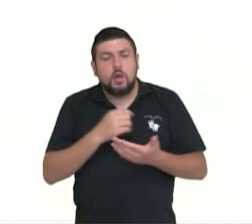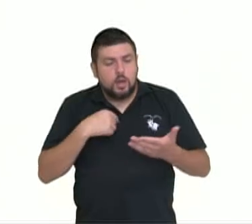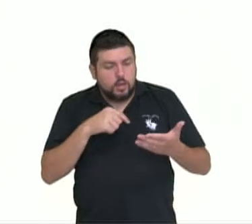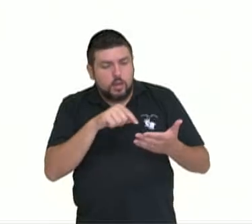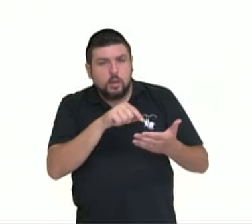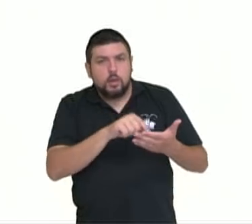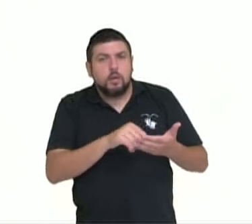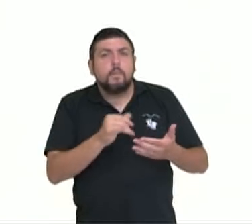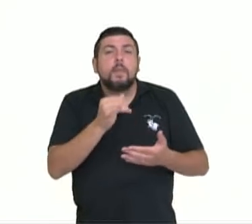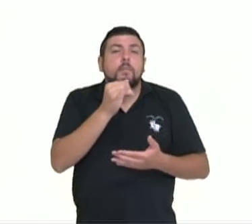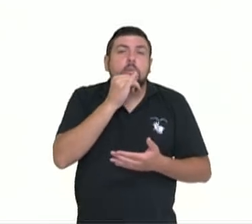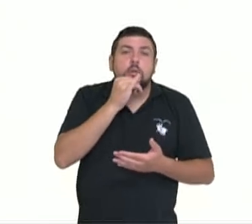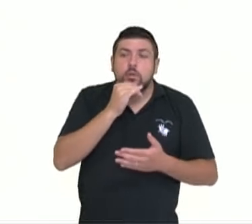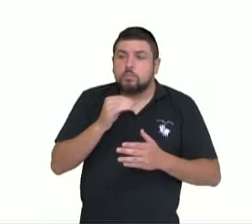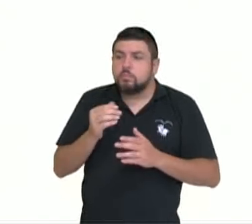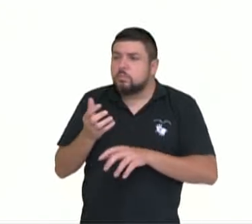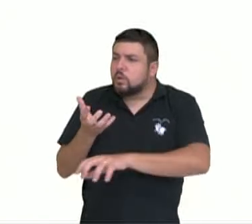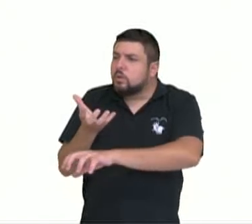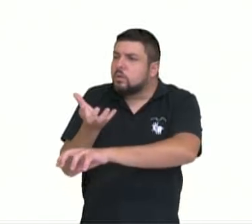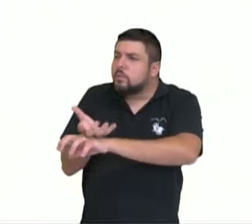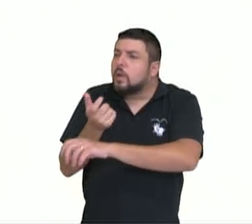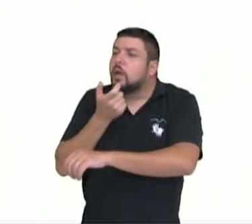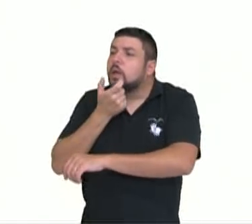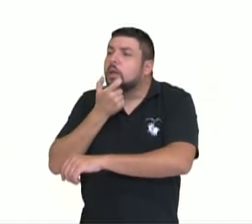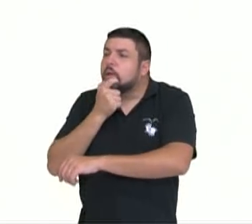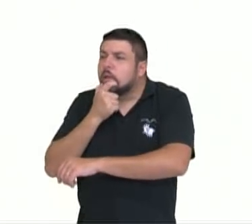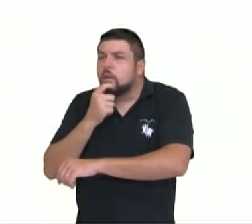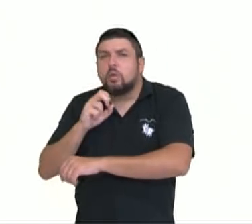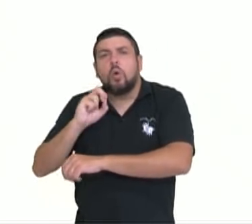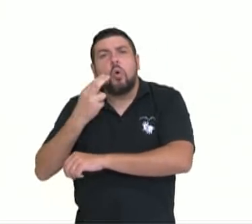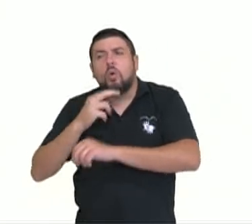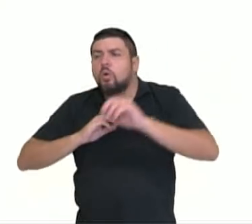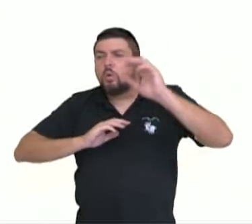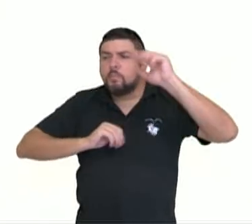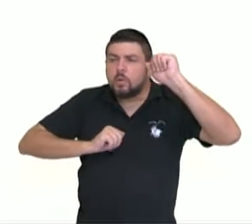uma língua estrangeira, né? Vê que interessante, você está